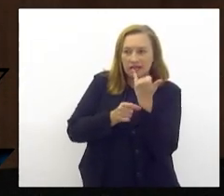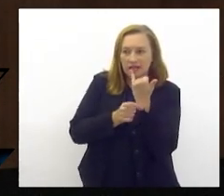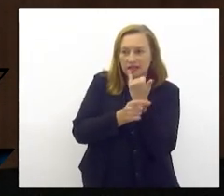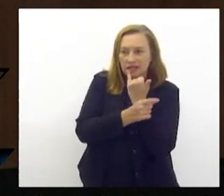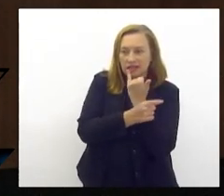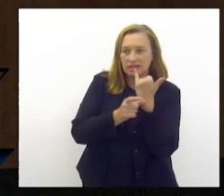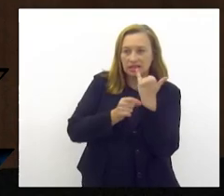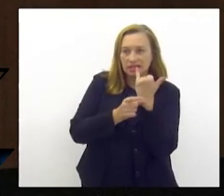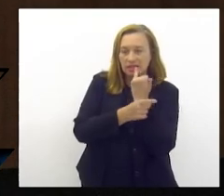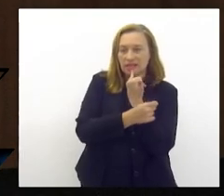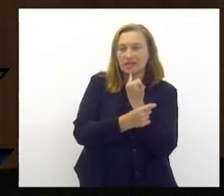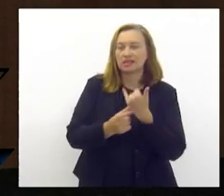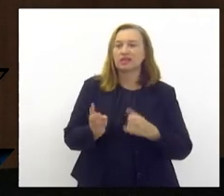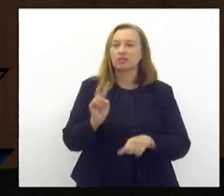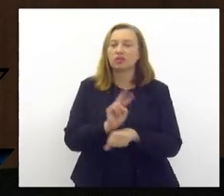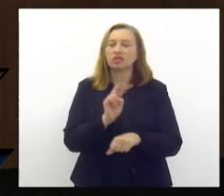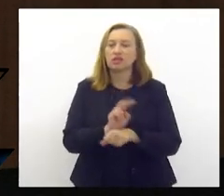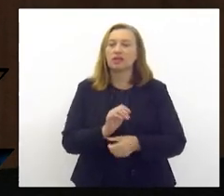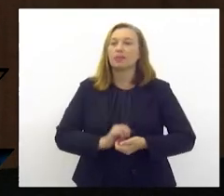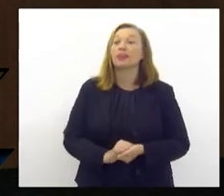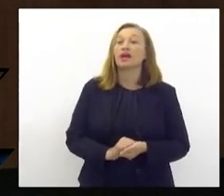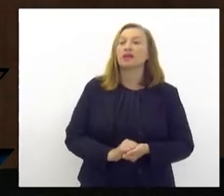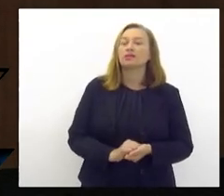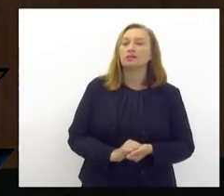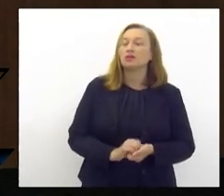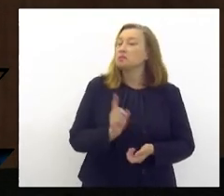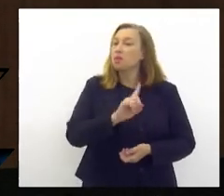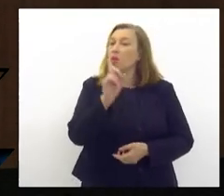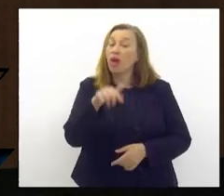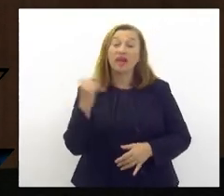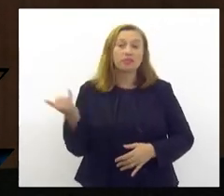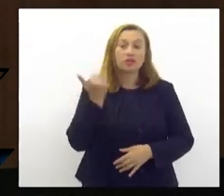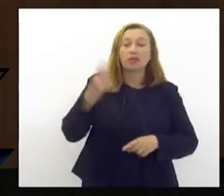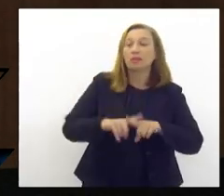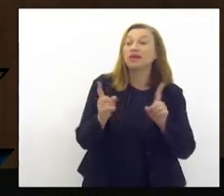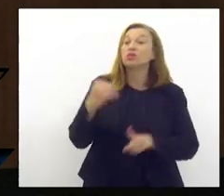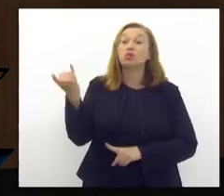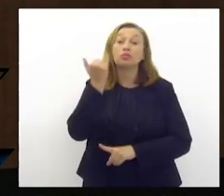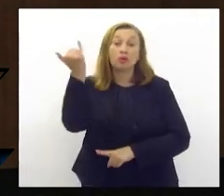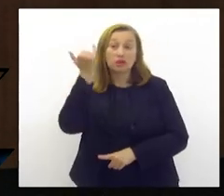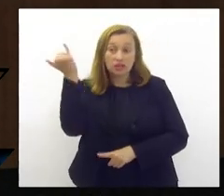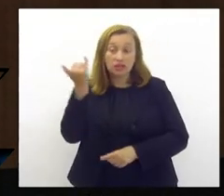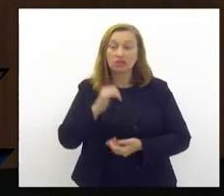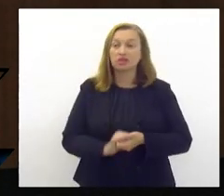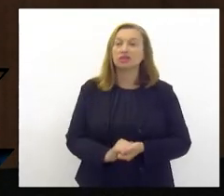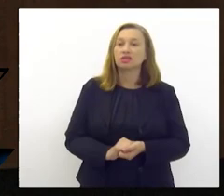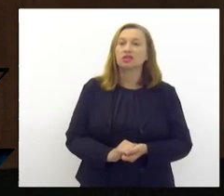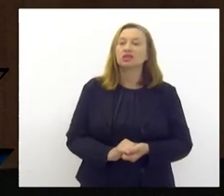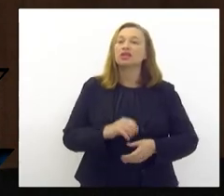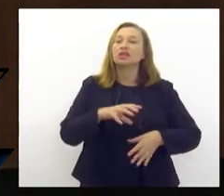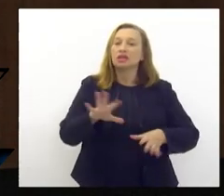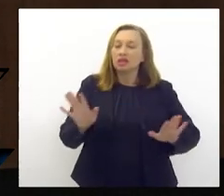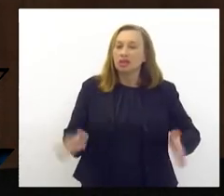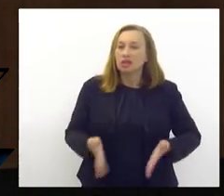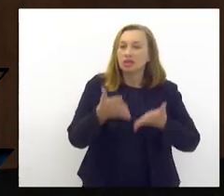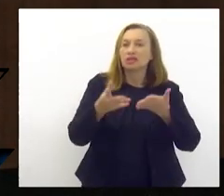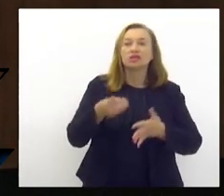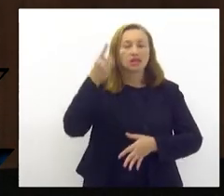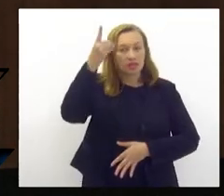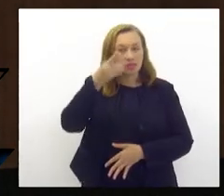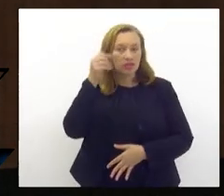etc. Mas isso não é importante. Importante, eu acho, que é essa movimentação das deputadas da